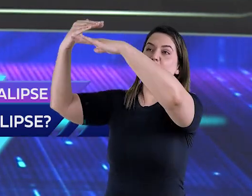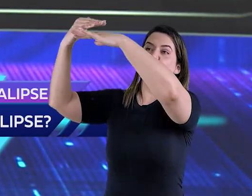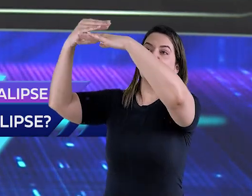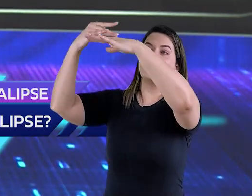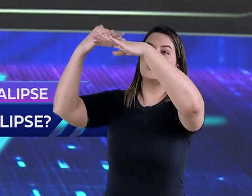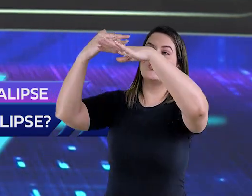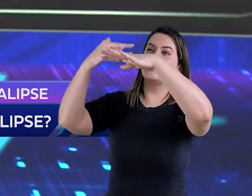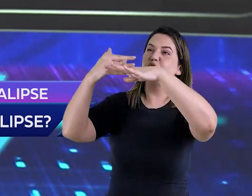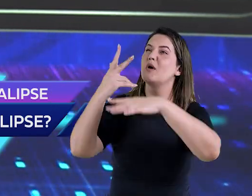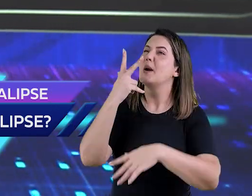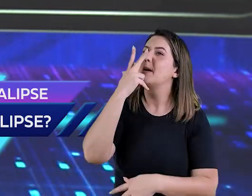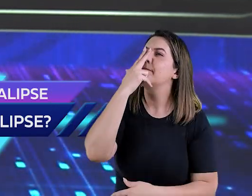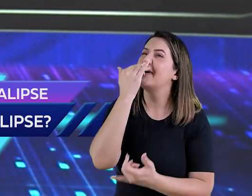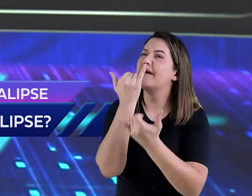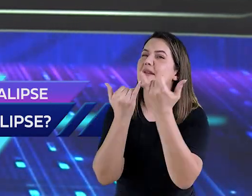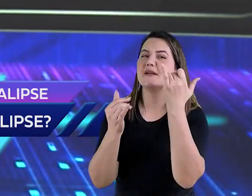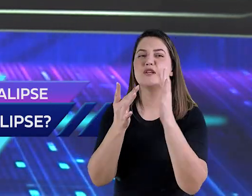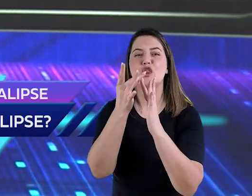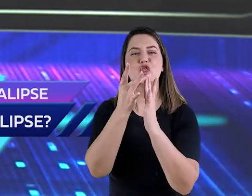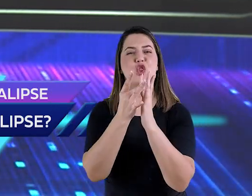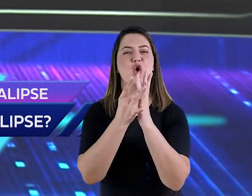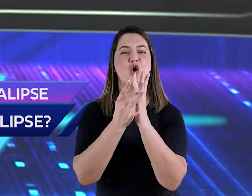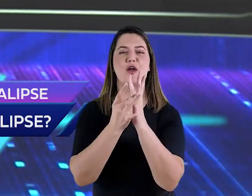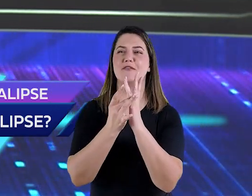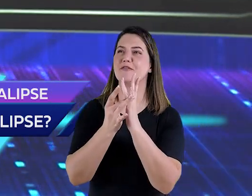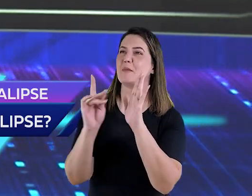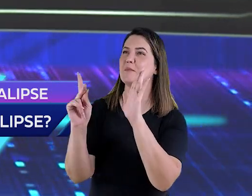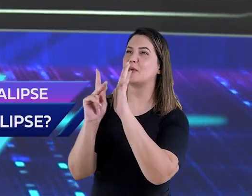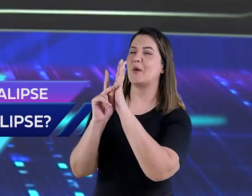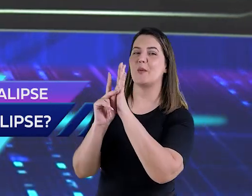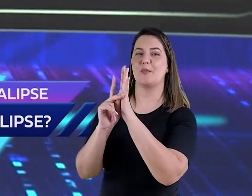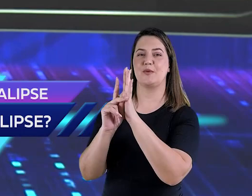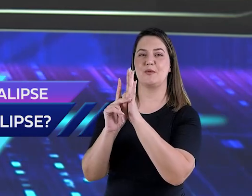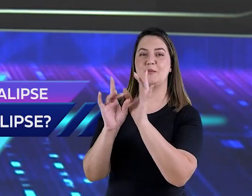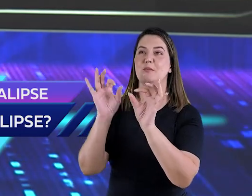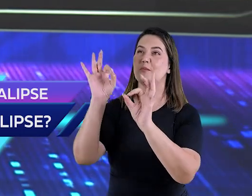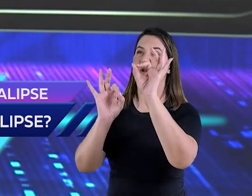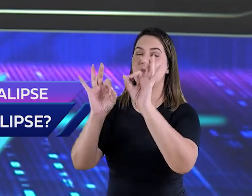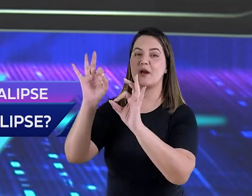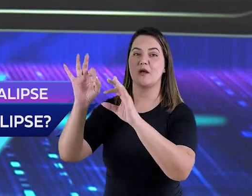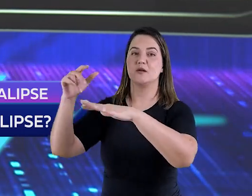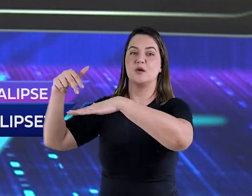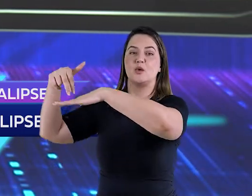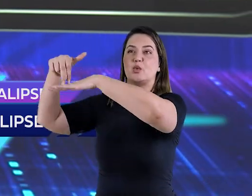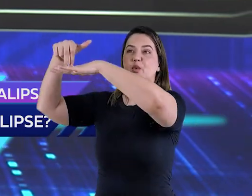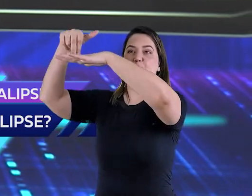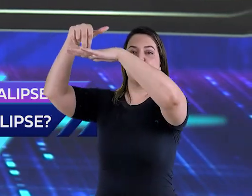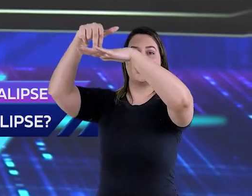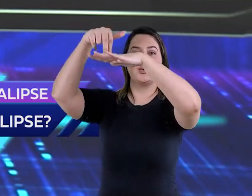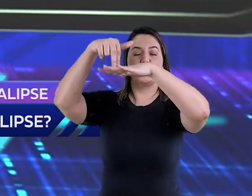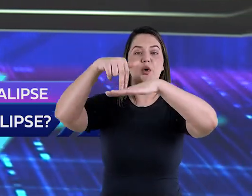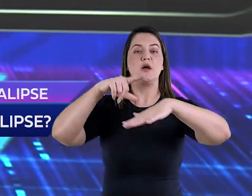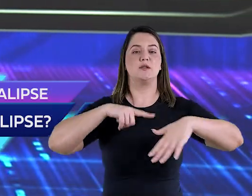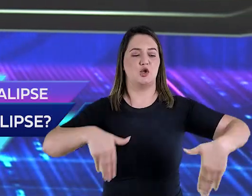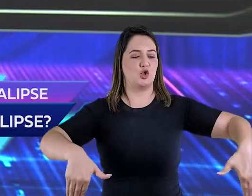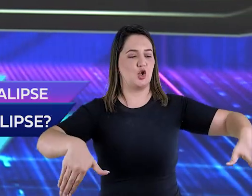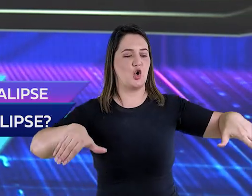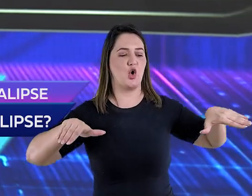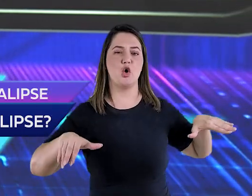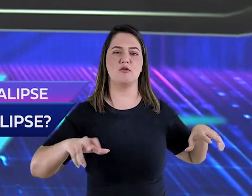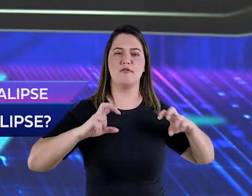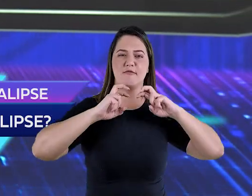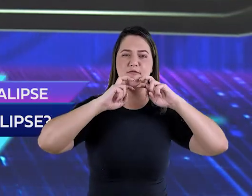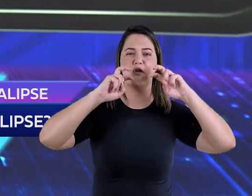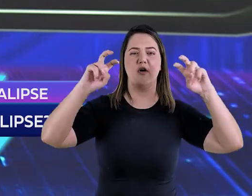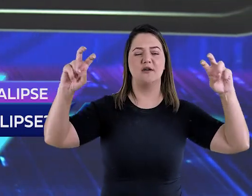Deus, ataviada como noiva adornada para seu esposo. E então ouvi grande voz vinda do trono,